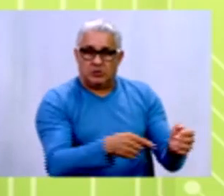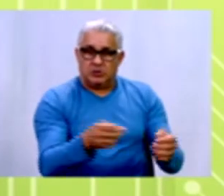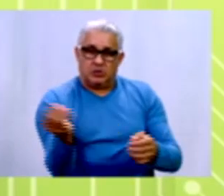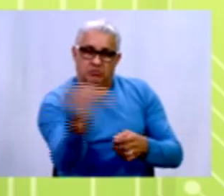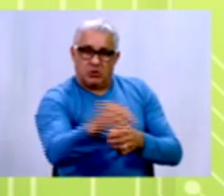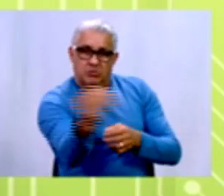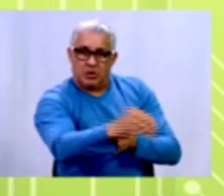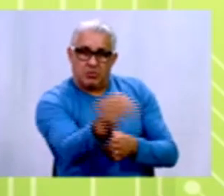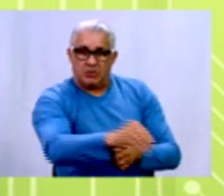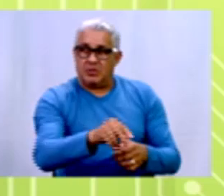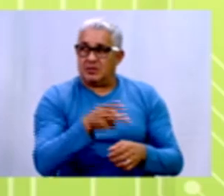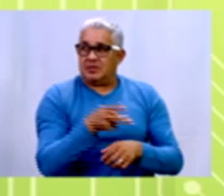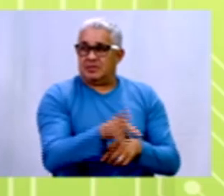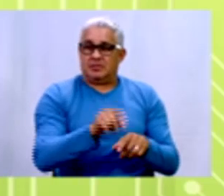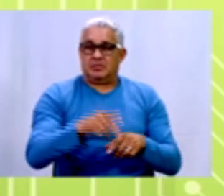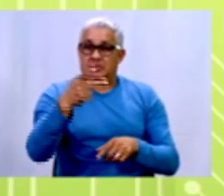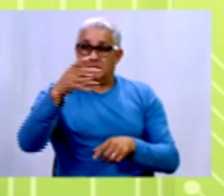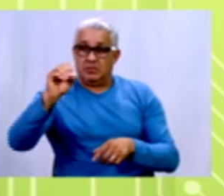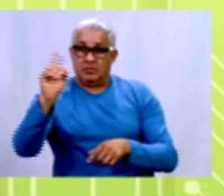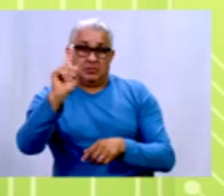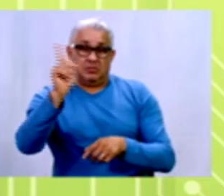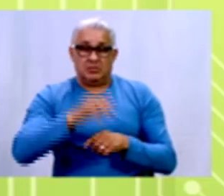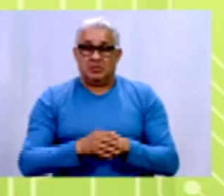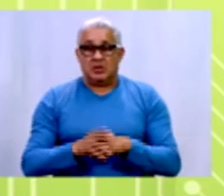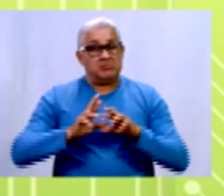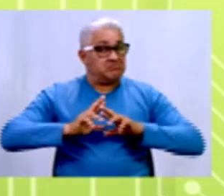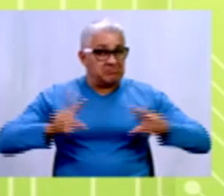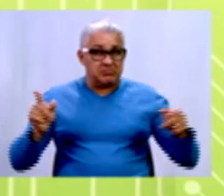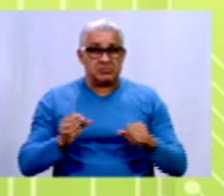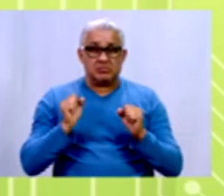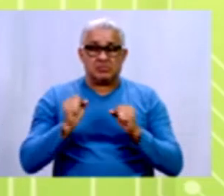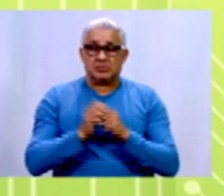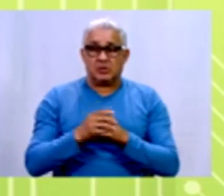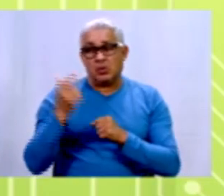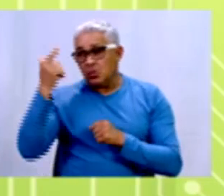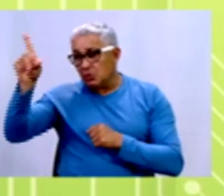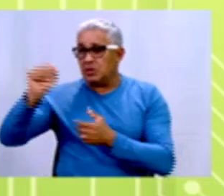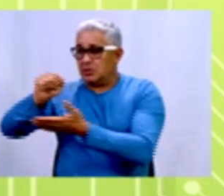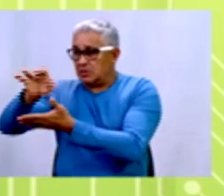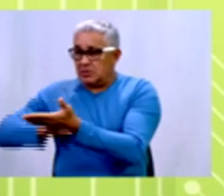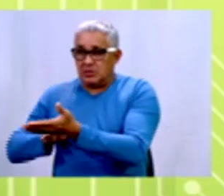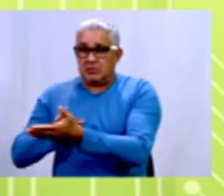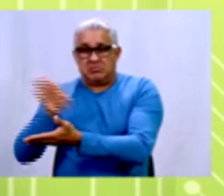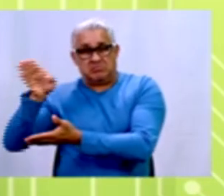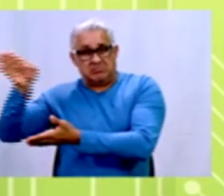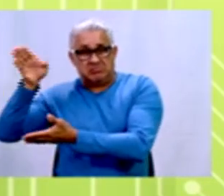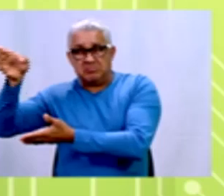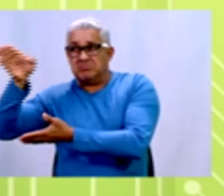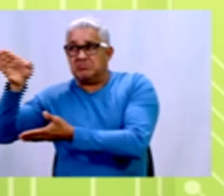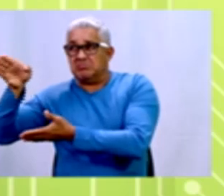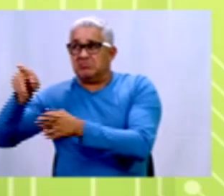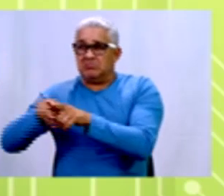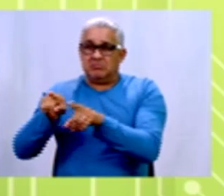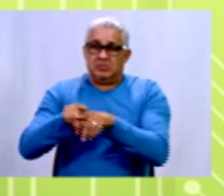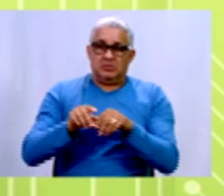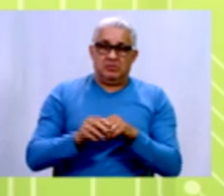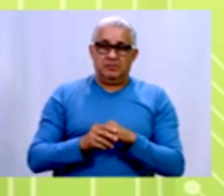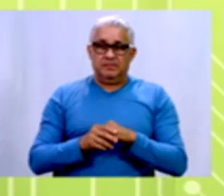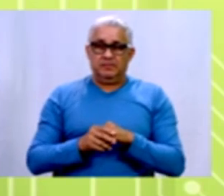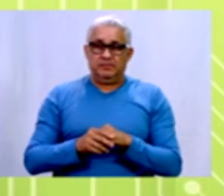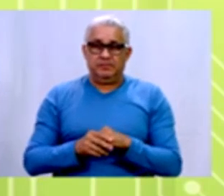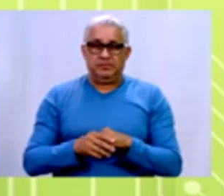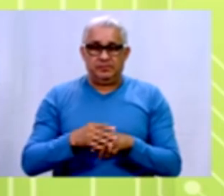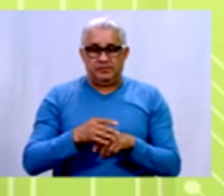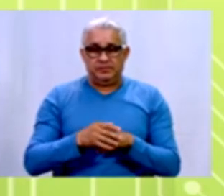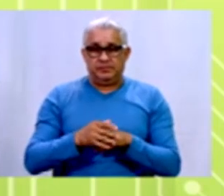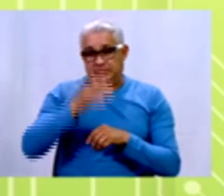durante o expediente inteiro. Já o PO não. O PO ele pode estar desempenhando outras atividades. Então ele pode ser acionado, é uma pessoa